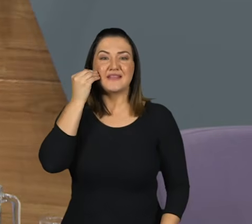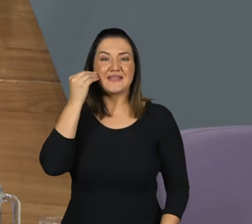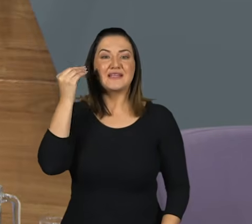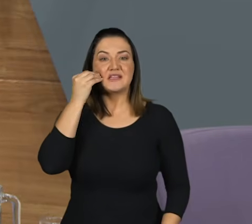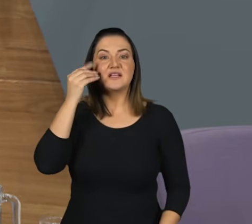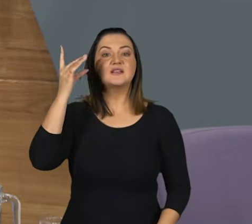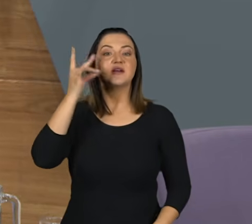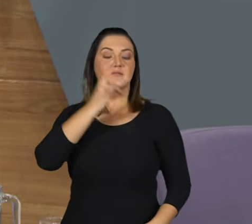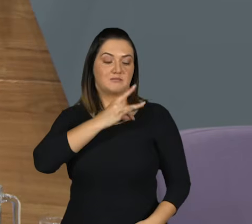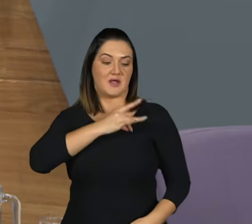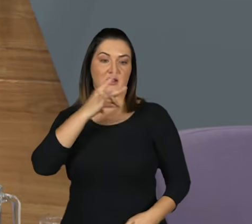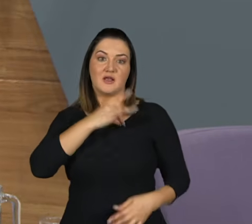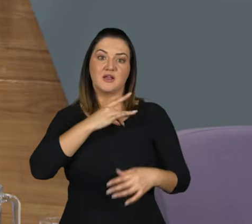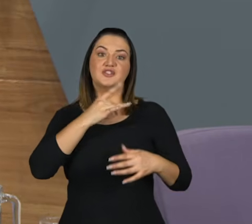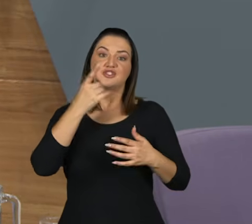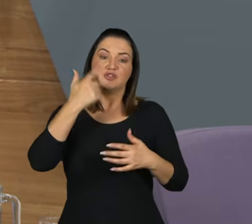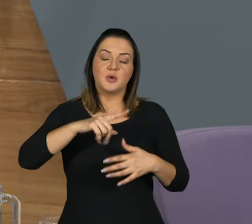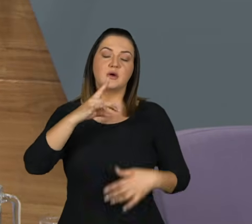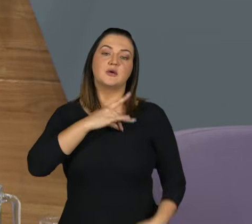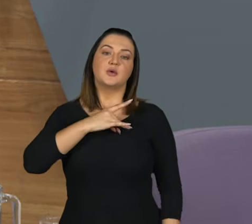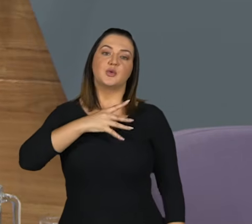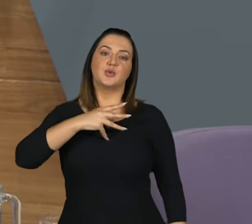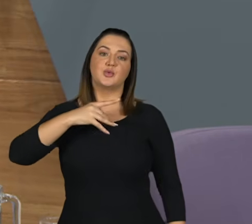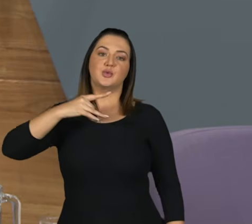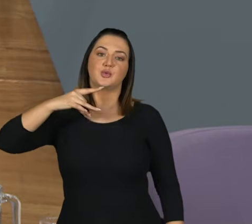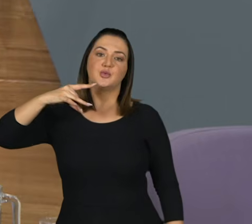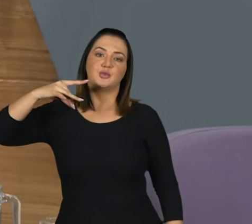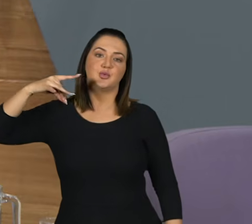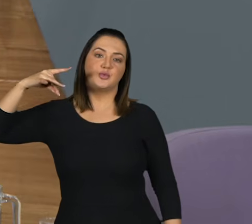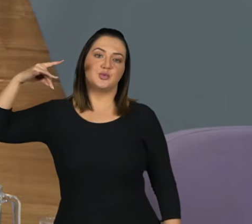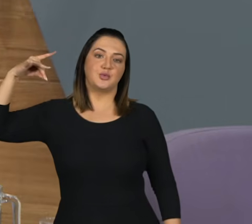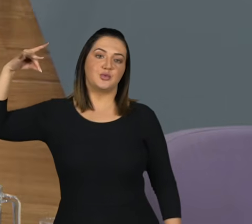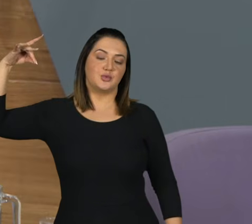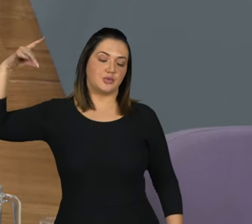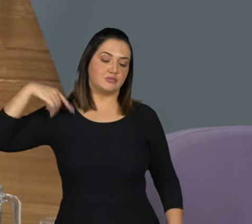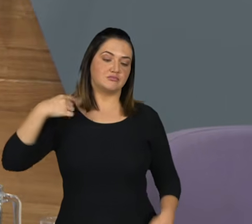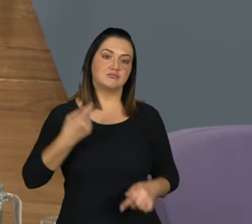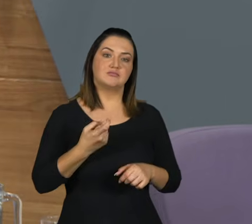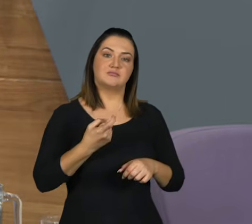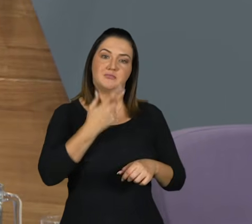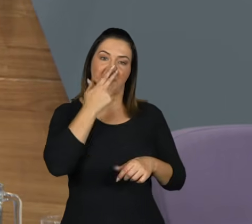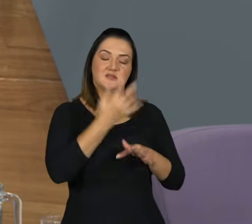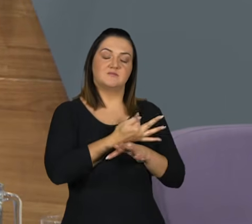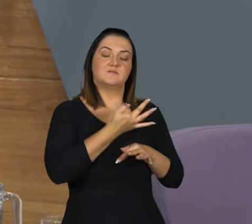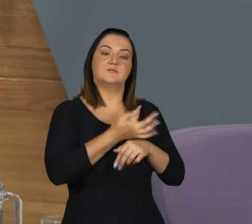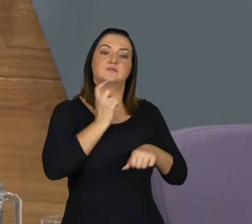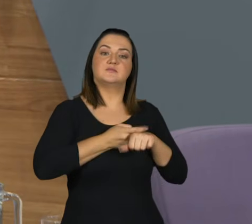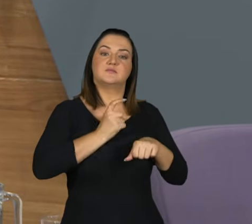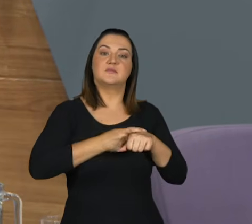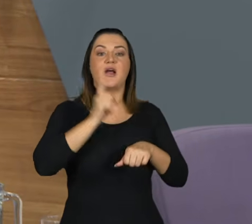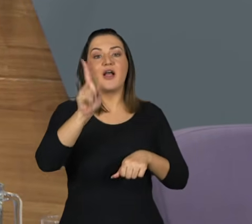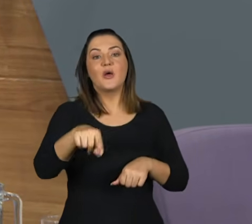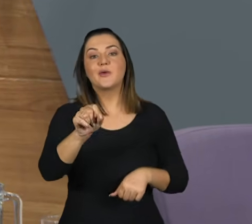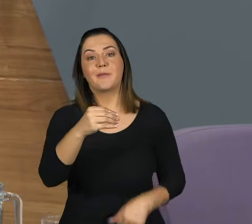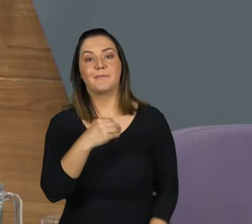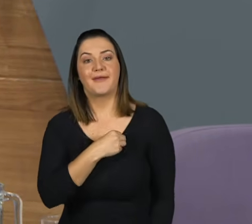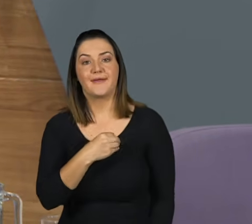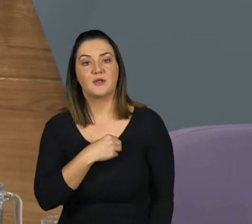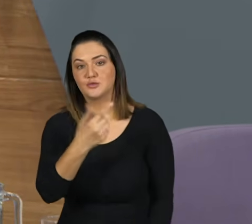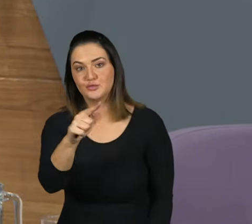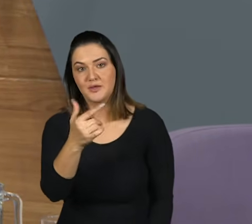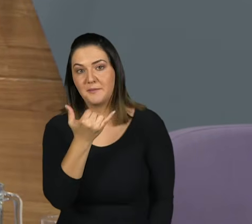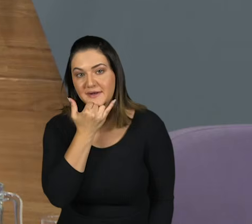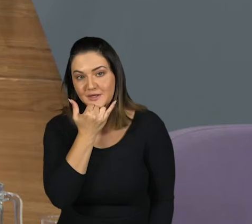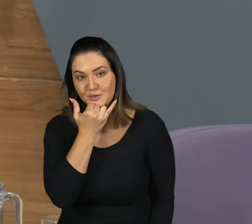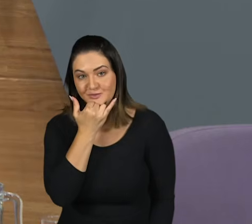acaba apagando o Espírito. Ou seja, você acaba praticando o pecado